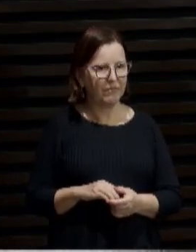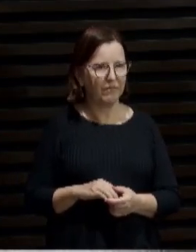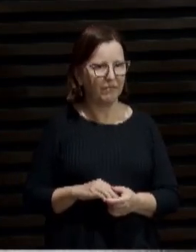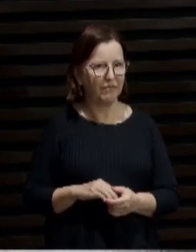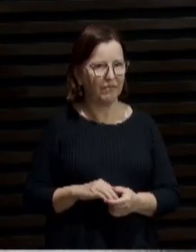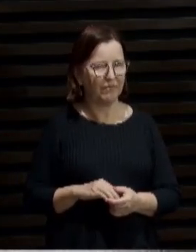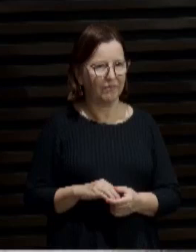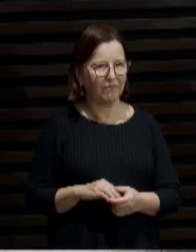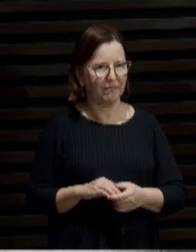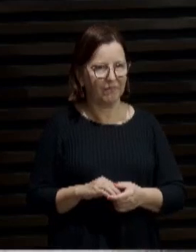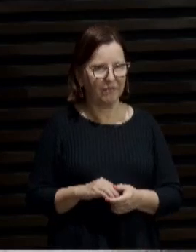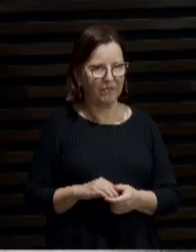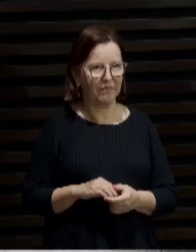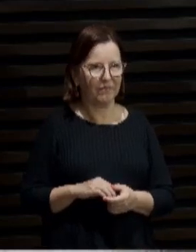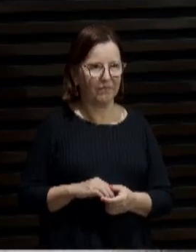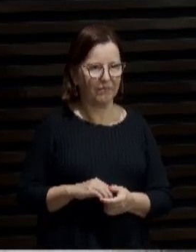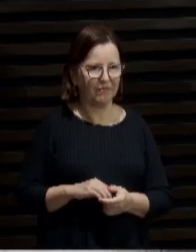É você, querido.